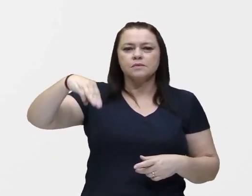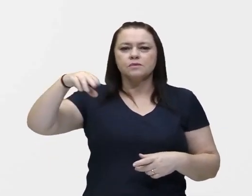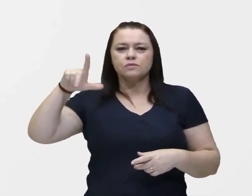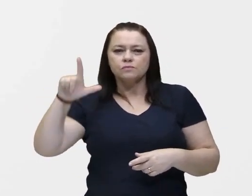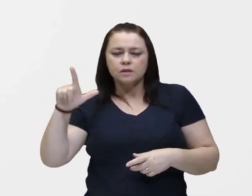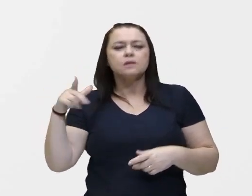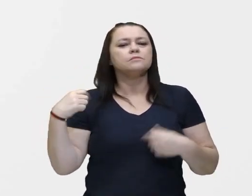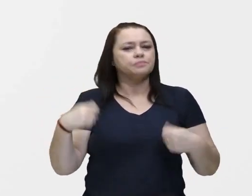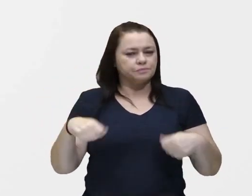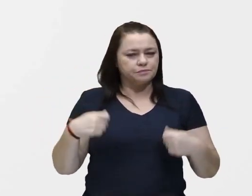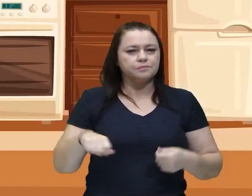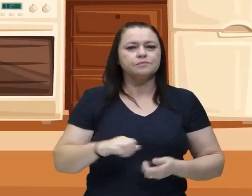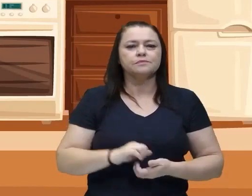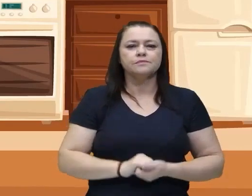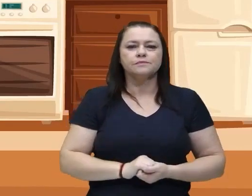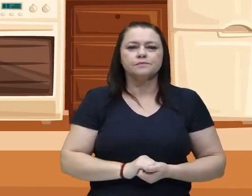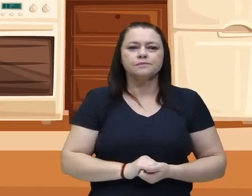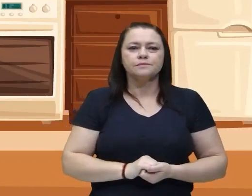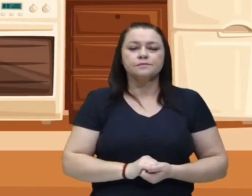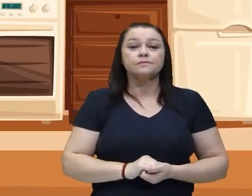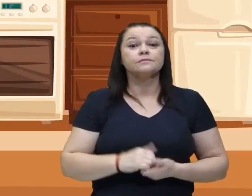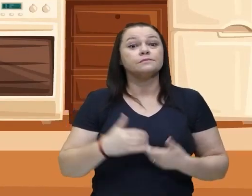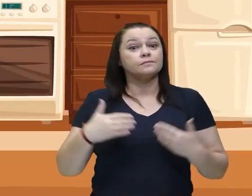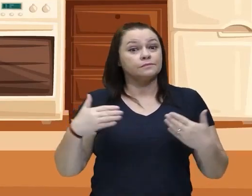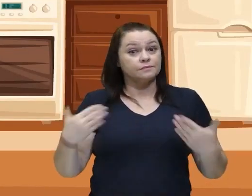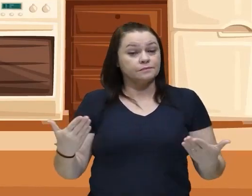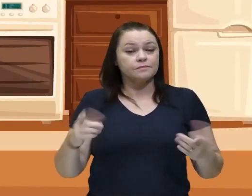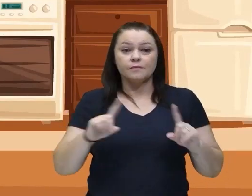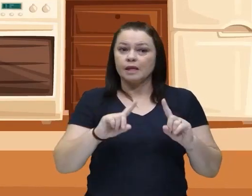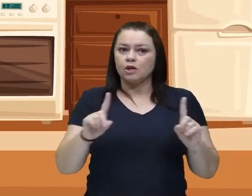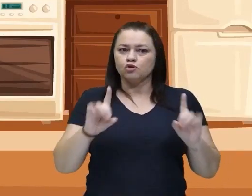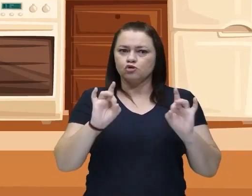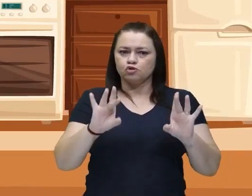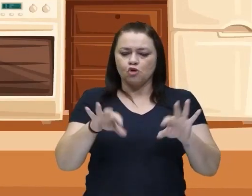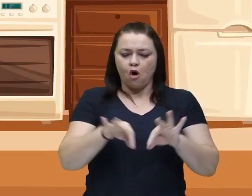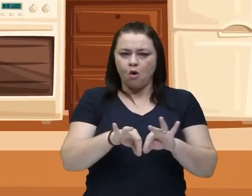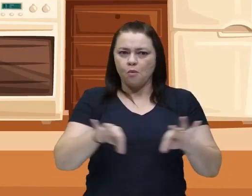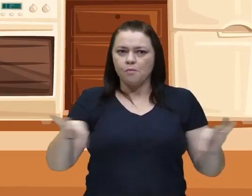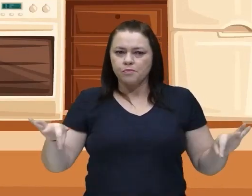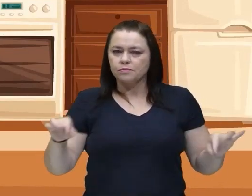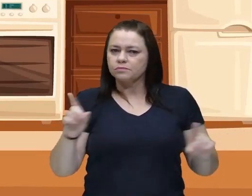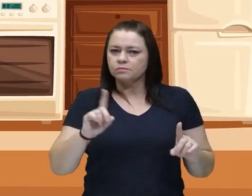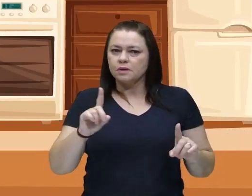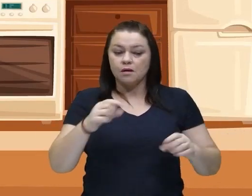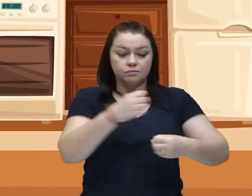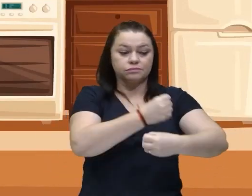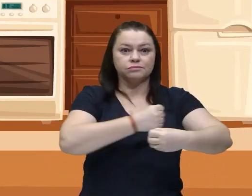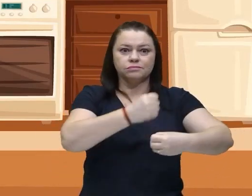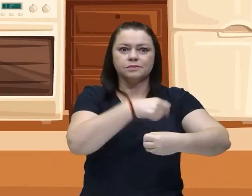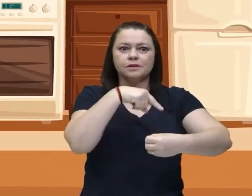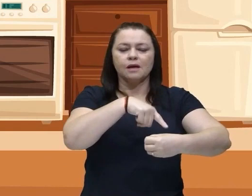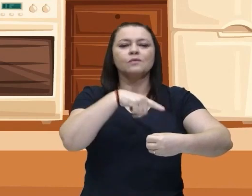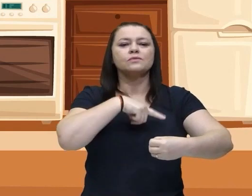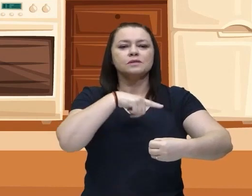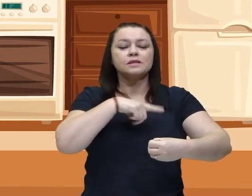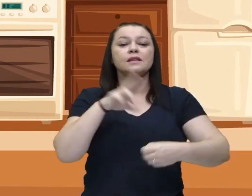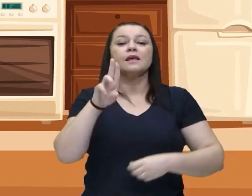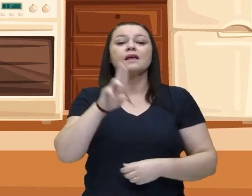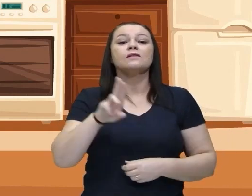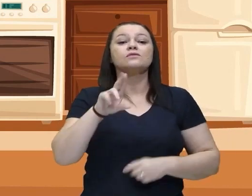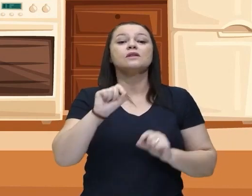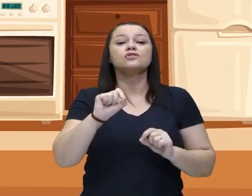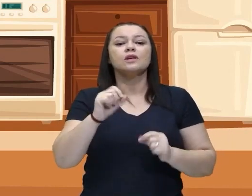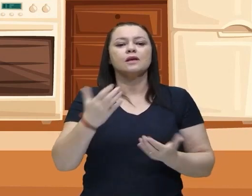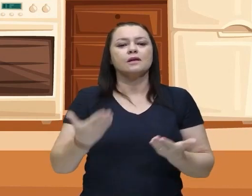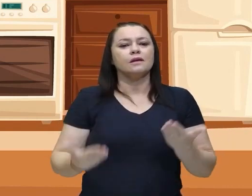Volta para mim. Só que não existe só as unidades de comprimento. Aqui na cozinha a gente viu o quê? Que existe o quê? As unidades de massa. Olha